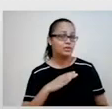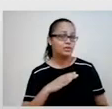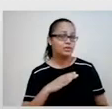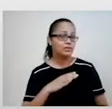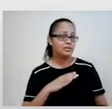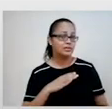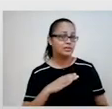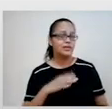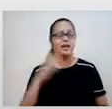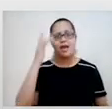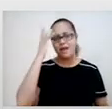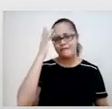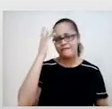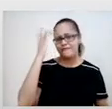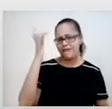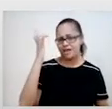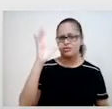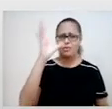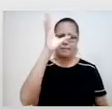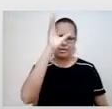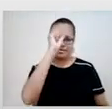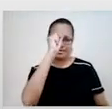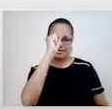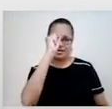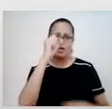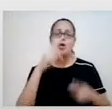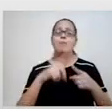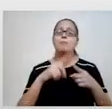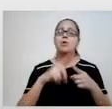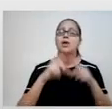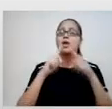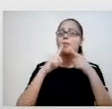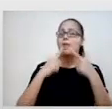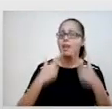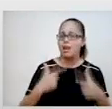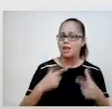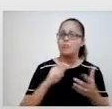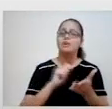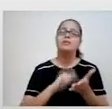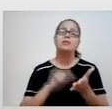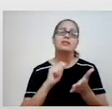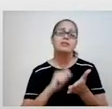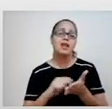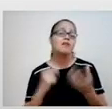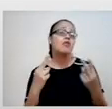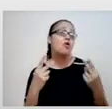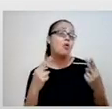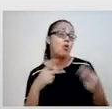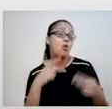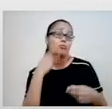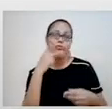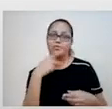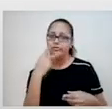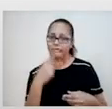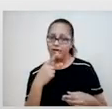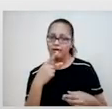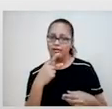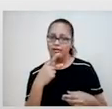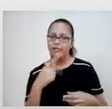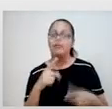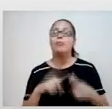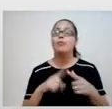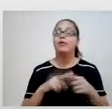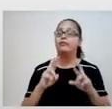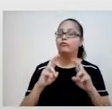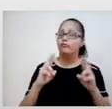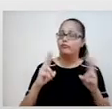olha, português é fácil de aprender, porque é uma língua que se escreve exatamente como se fala, diferente do inglês, do espanhol, de